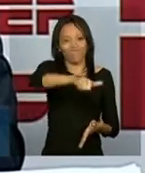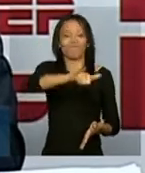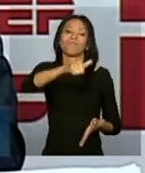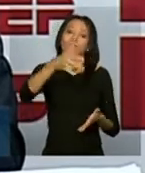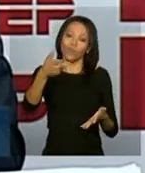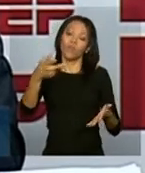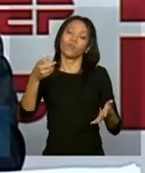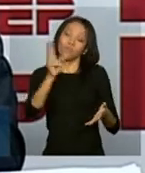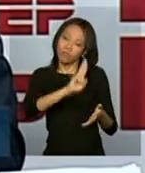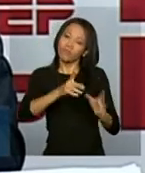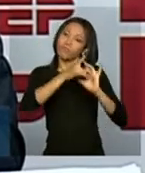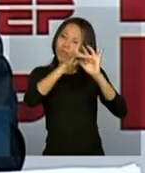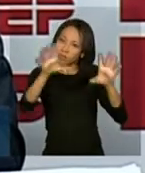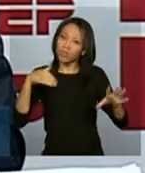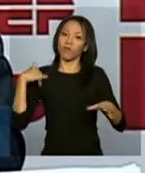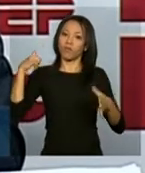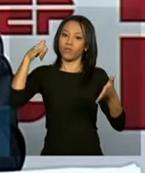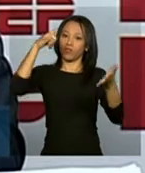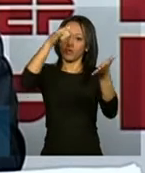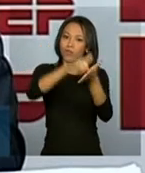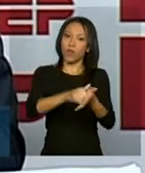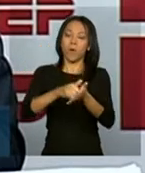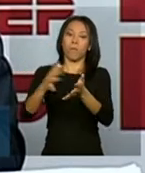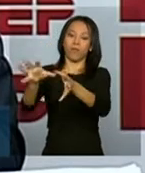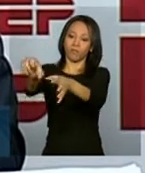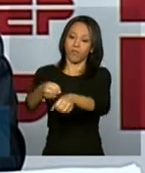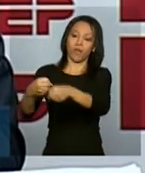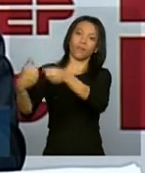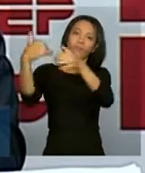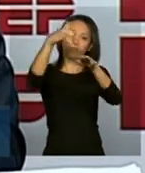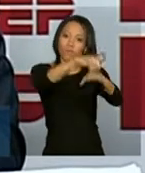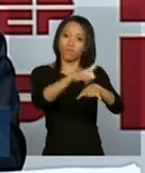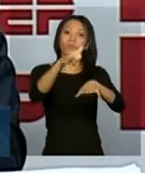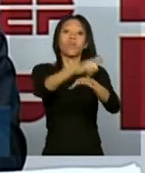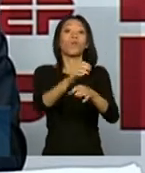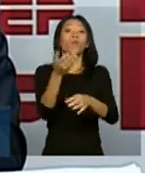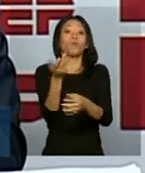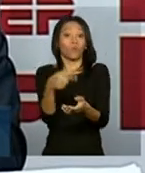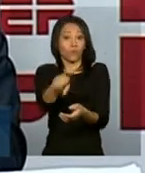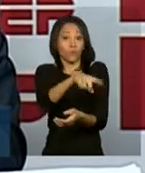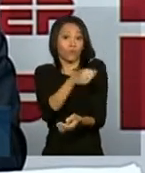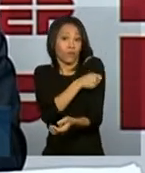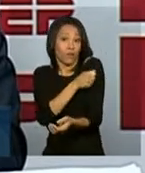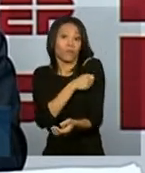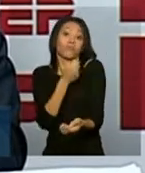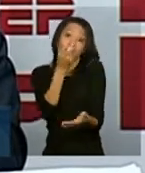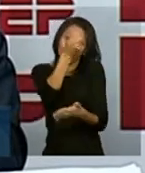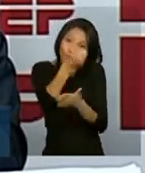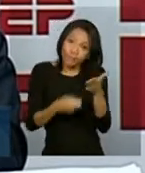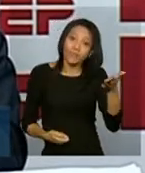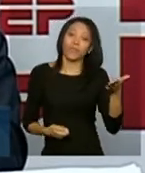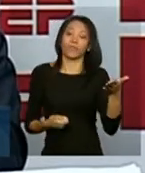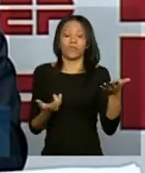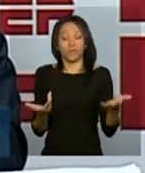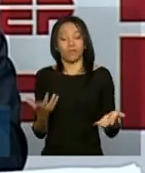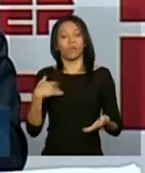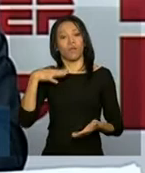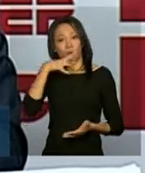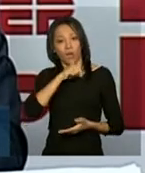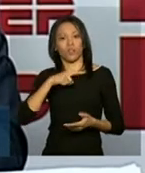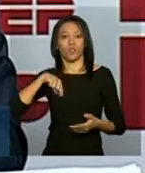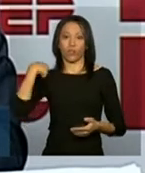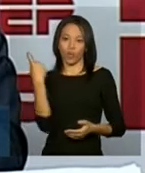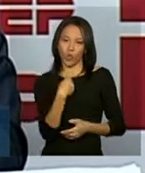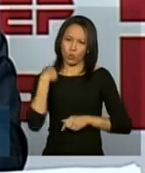foi colocado avião para trazer os estudantes fazerem a prova. Então, eu acho que o esforço que